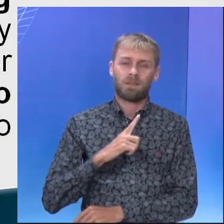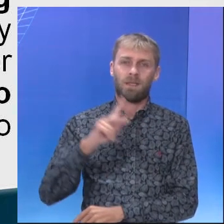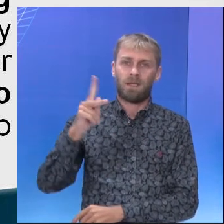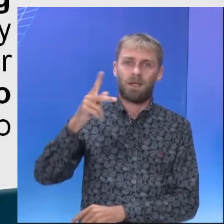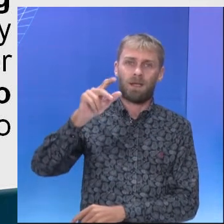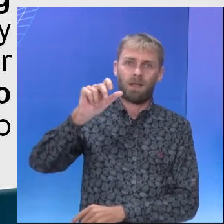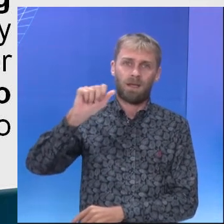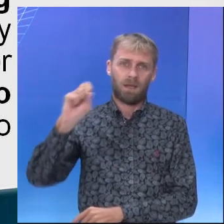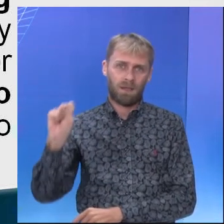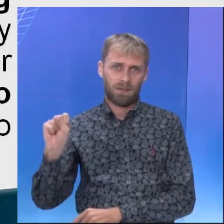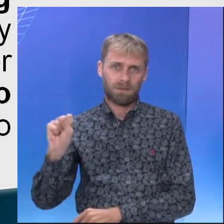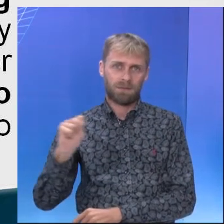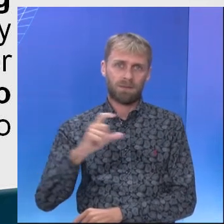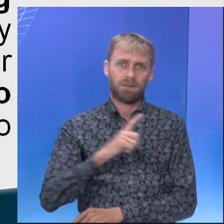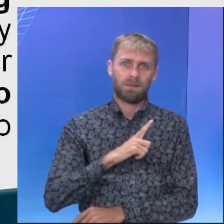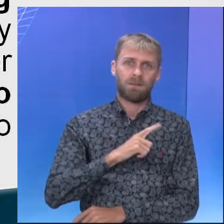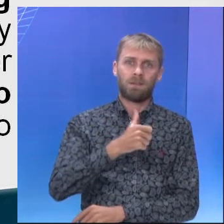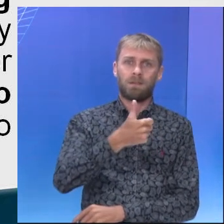have, do verbo ter.